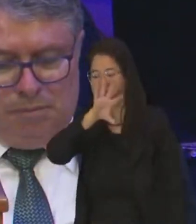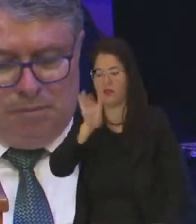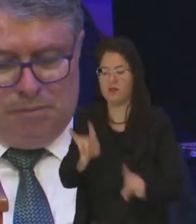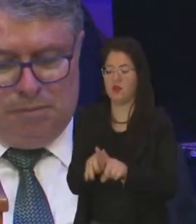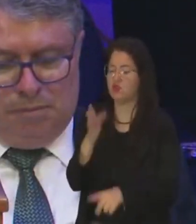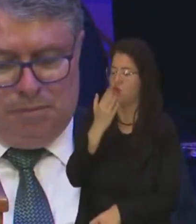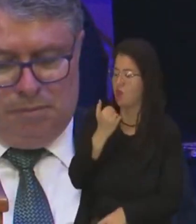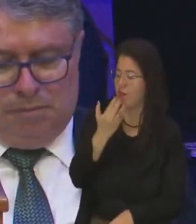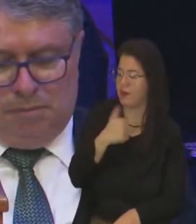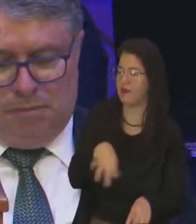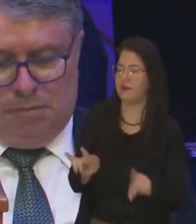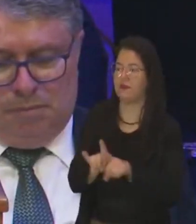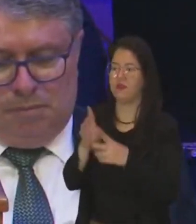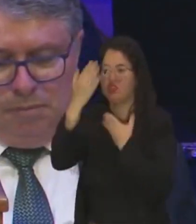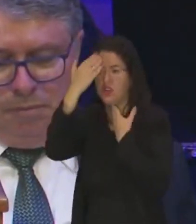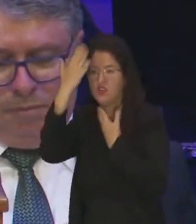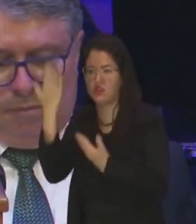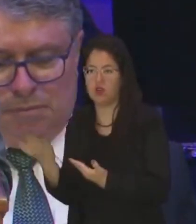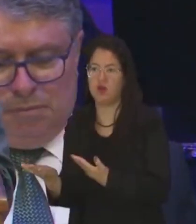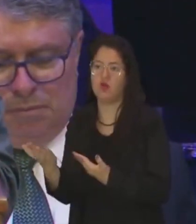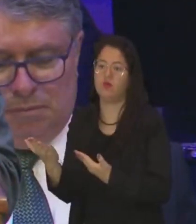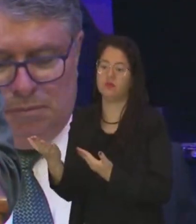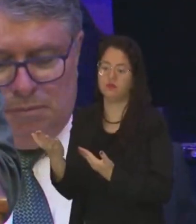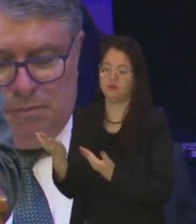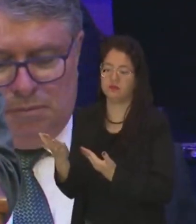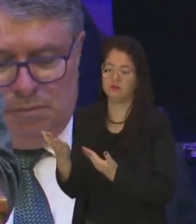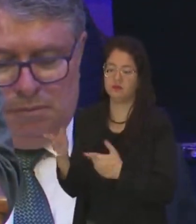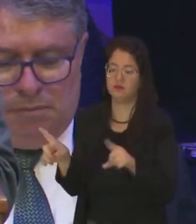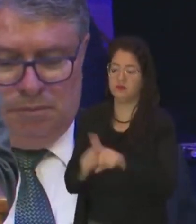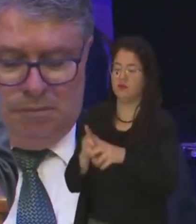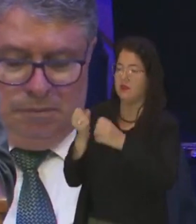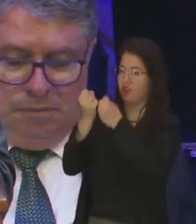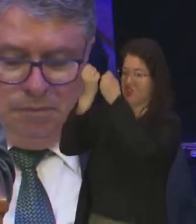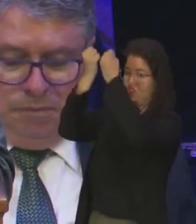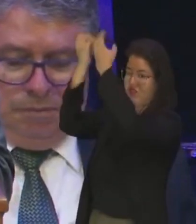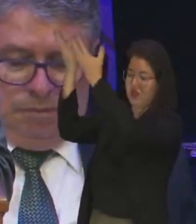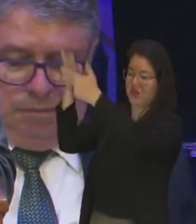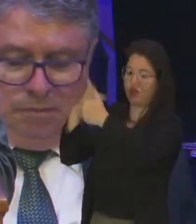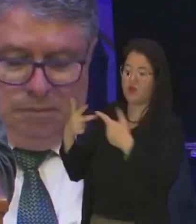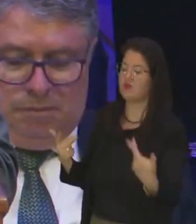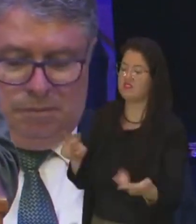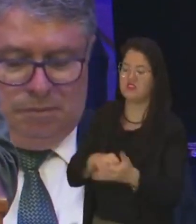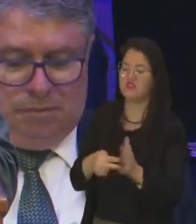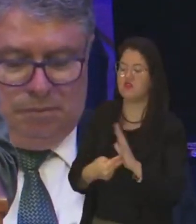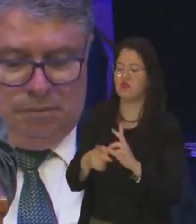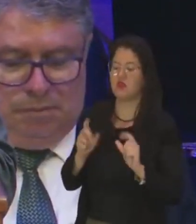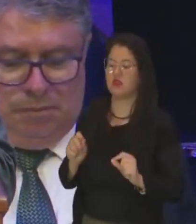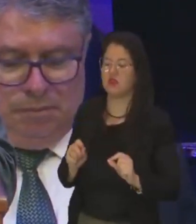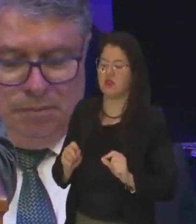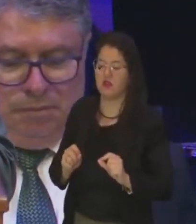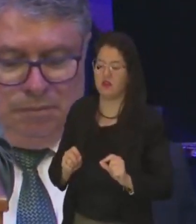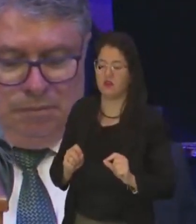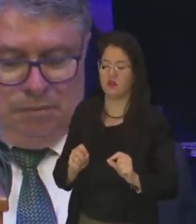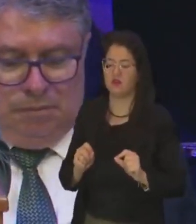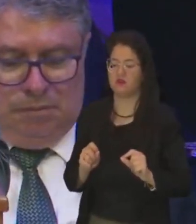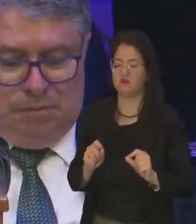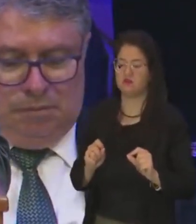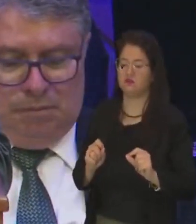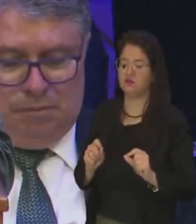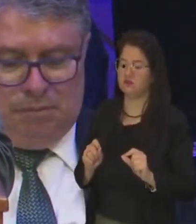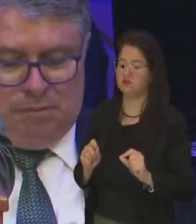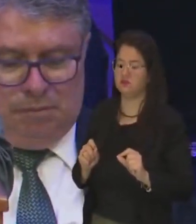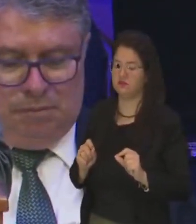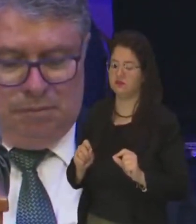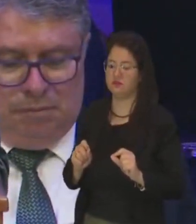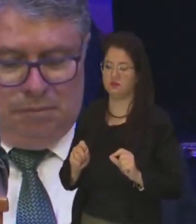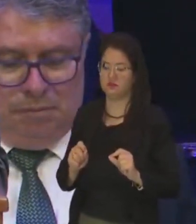cereais, ofertas de gratidão. Fala de tributos. O que é um tributo? É aquilo que se paga ao superior, né?